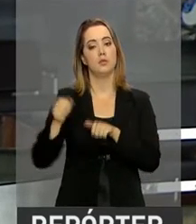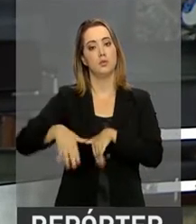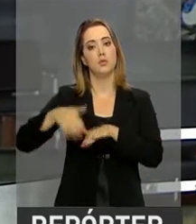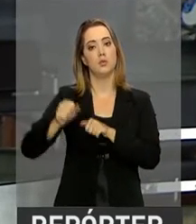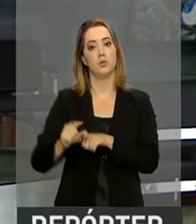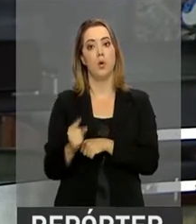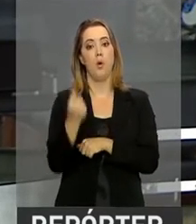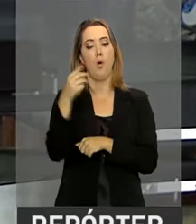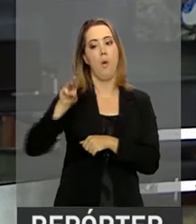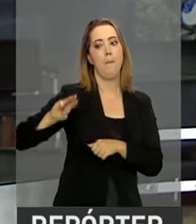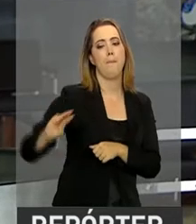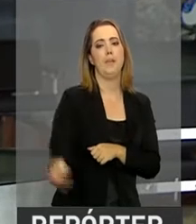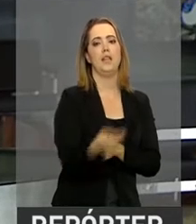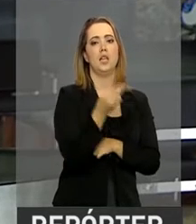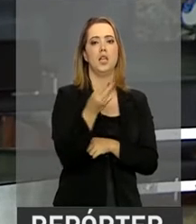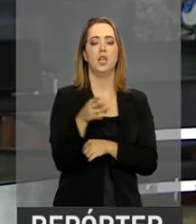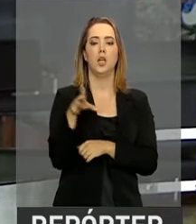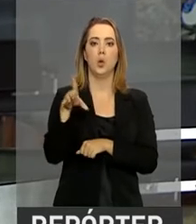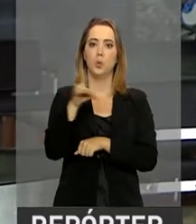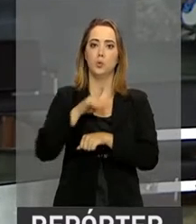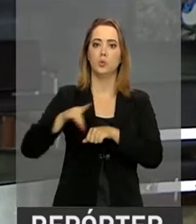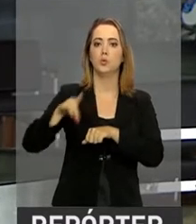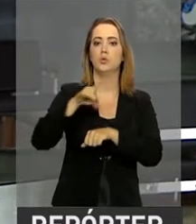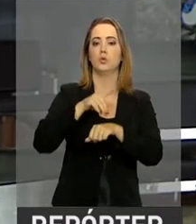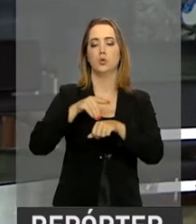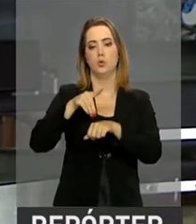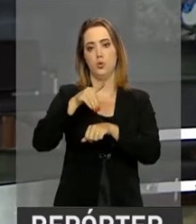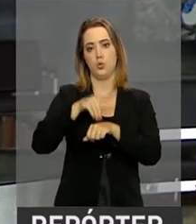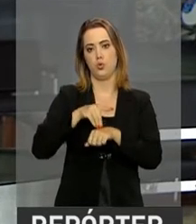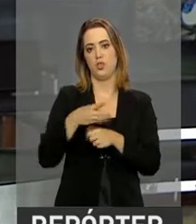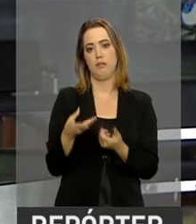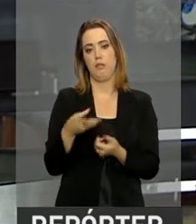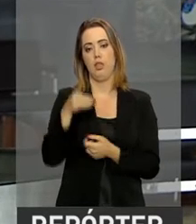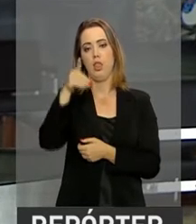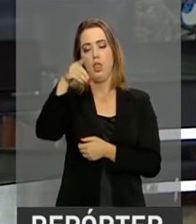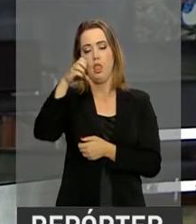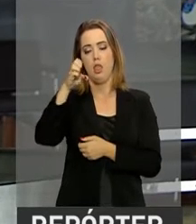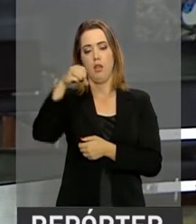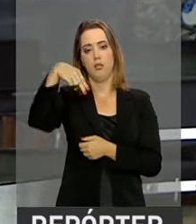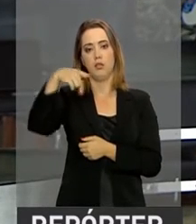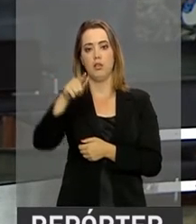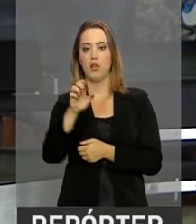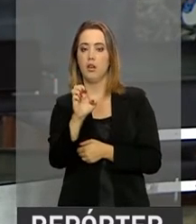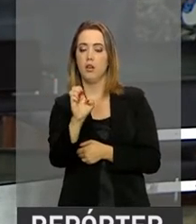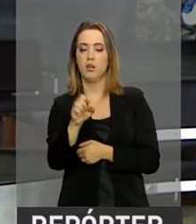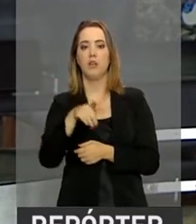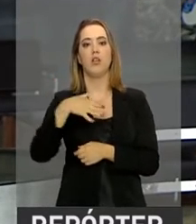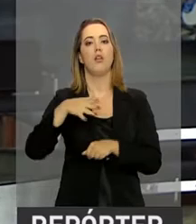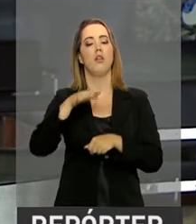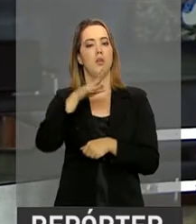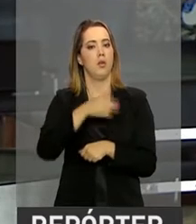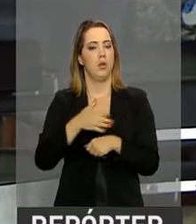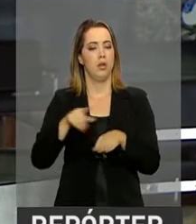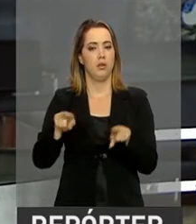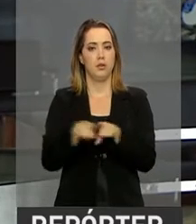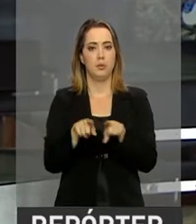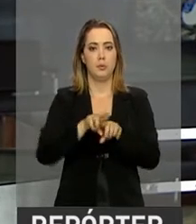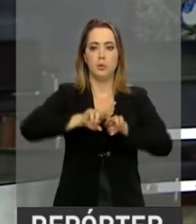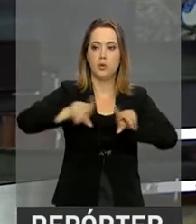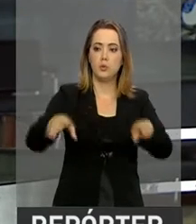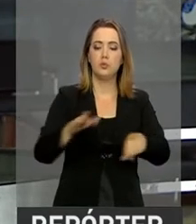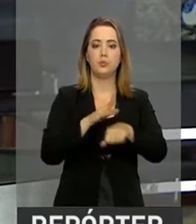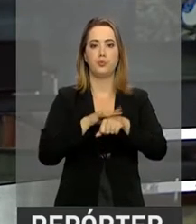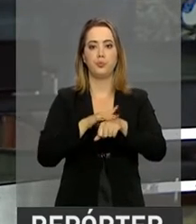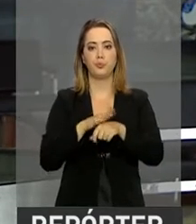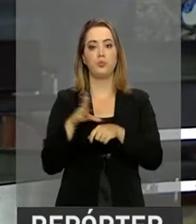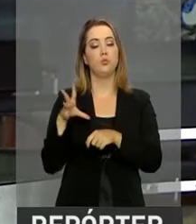milhão e 400 mil casos de dengue, 236 mil de febre chikungunya e 200 mil de zika.